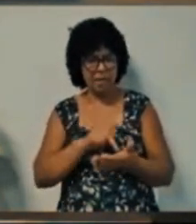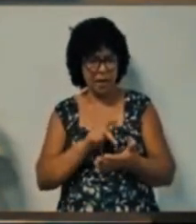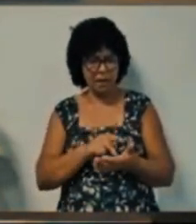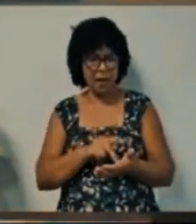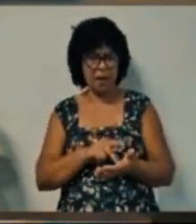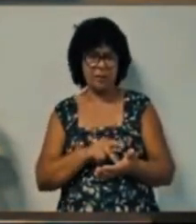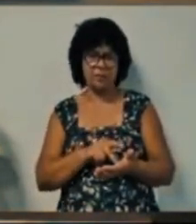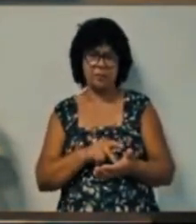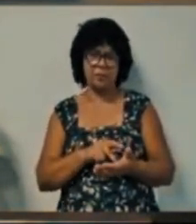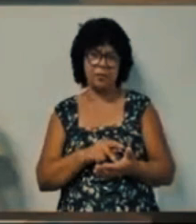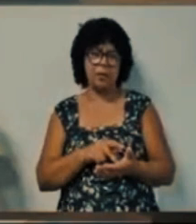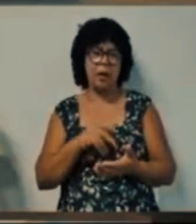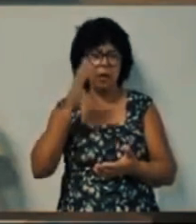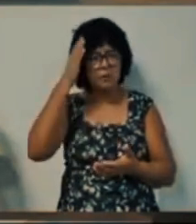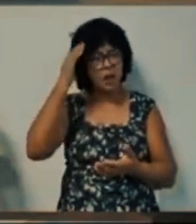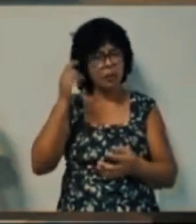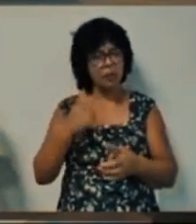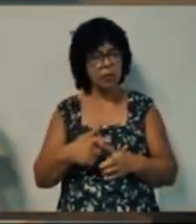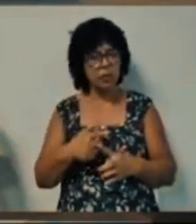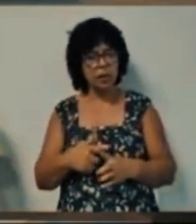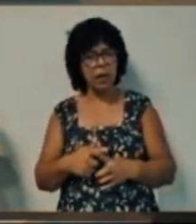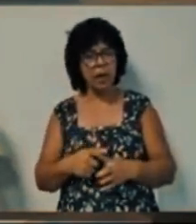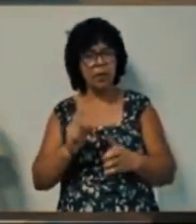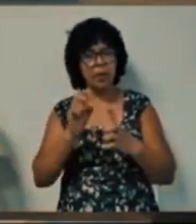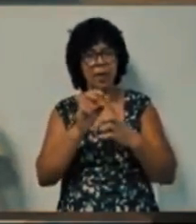a ele.